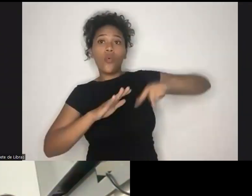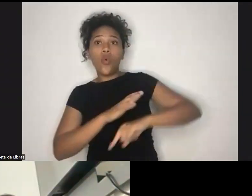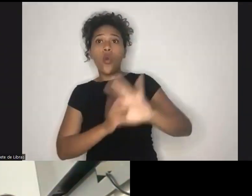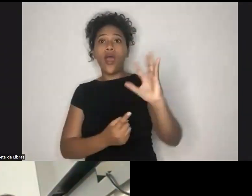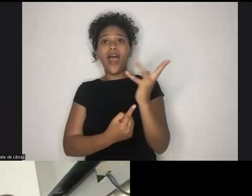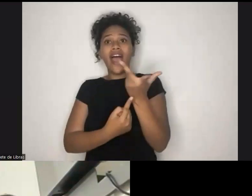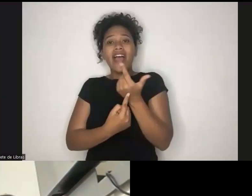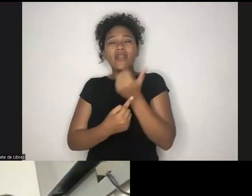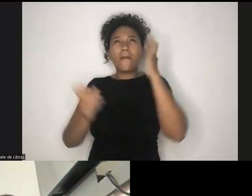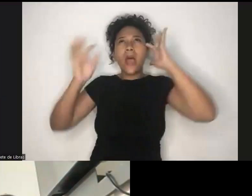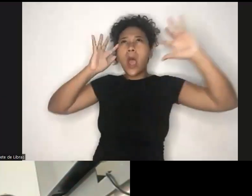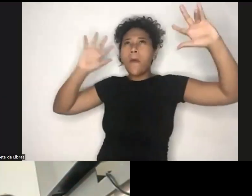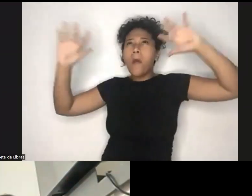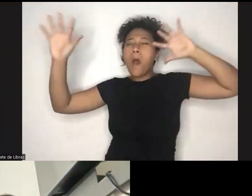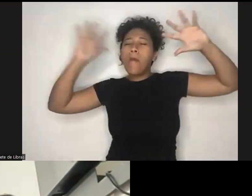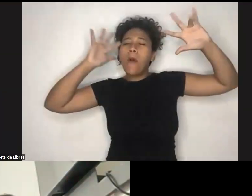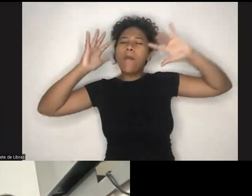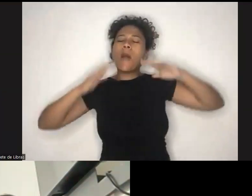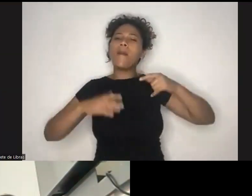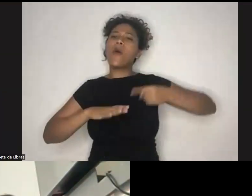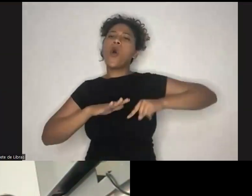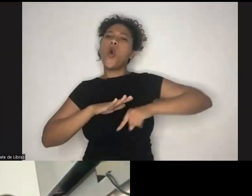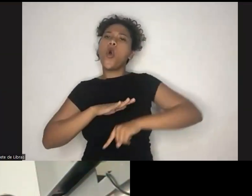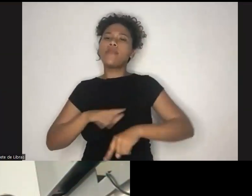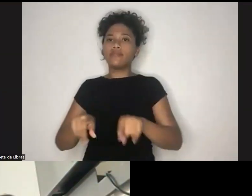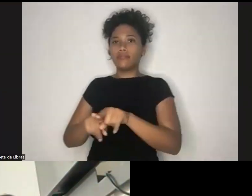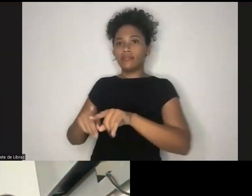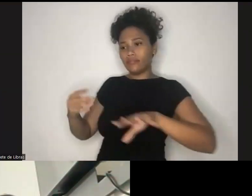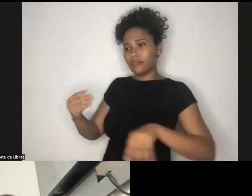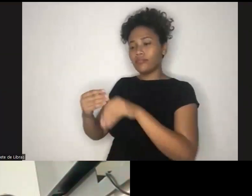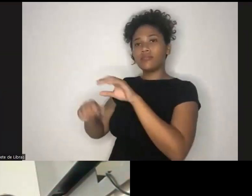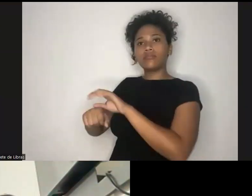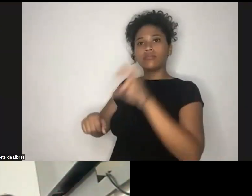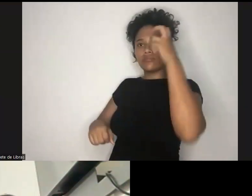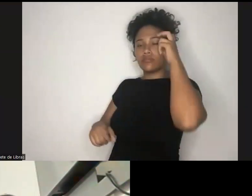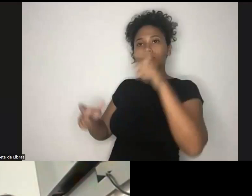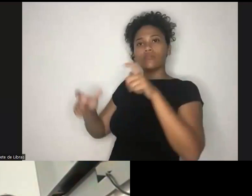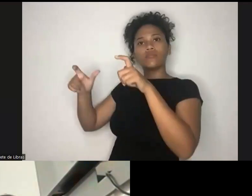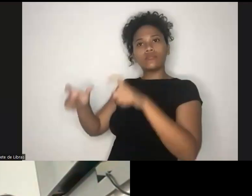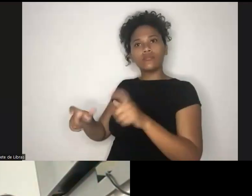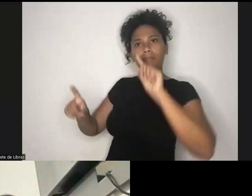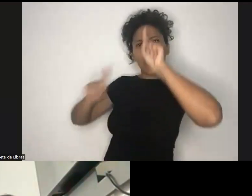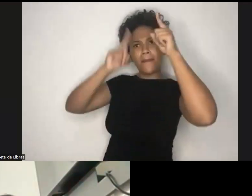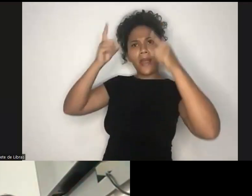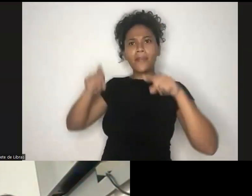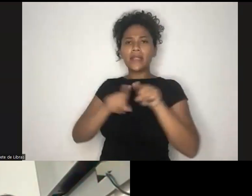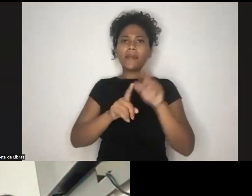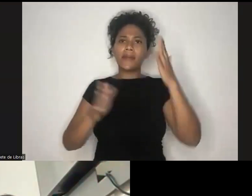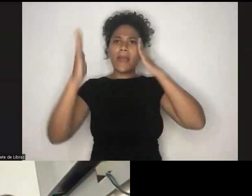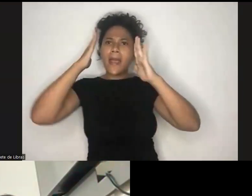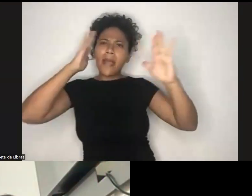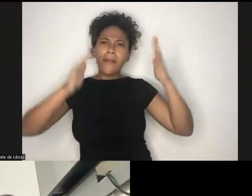e imaginativo colaborando com a cadeia produtiva do setor Cultural de atividades criativas e de entretenimento